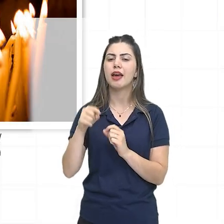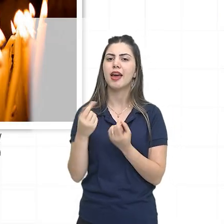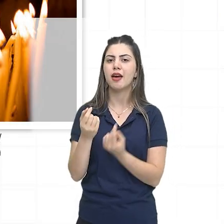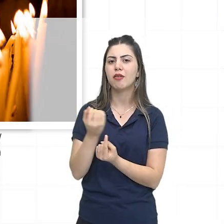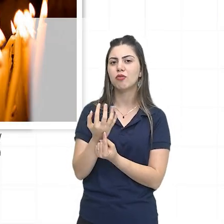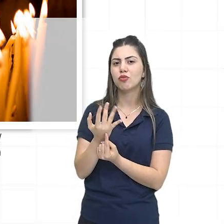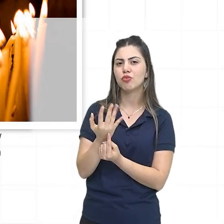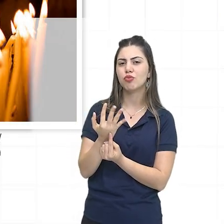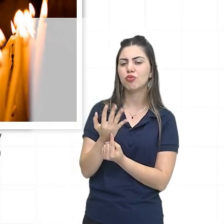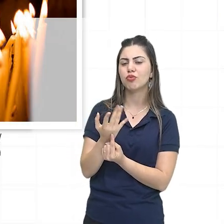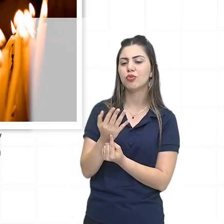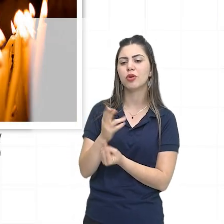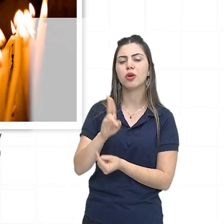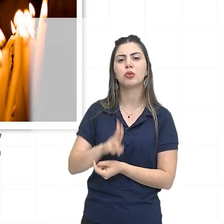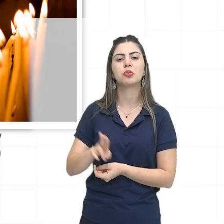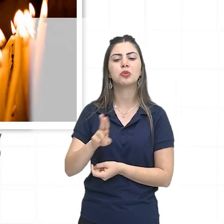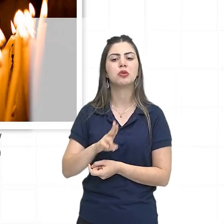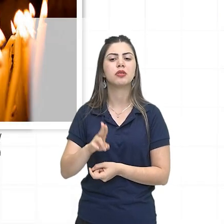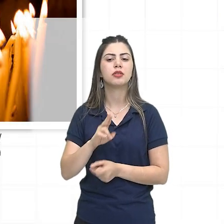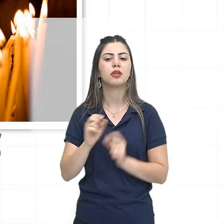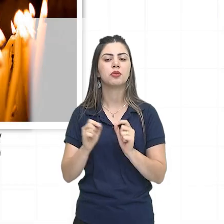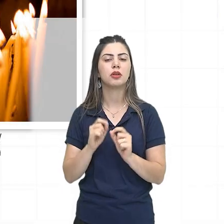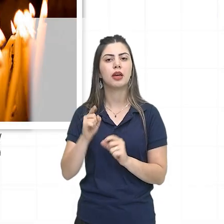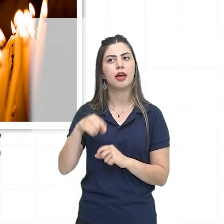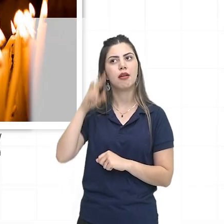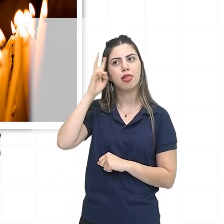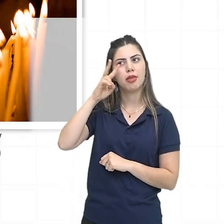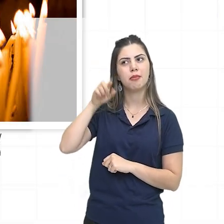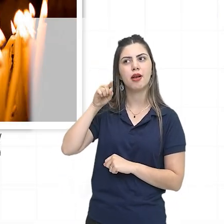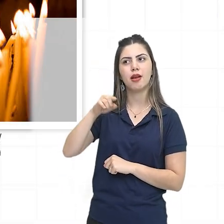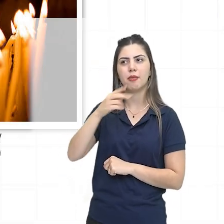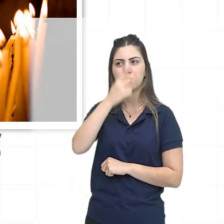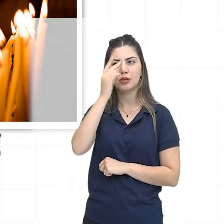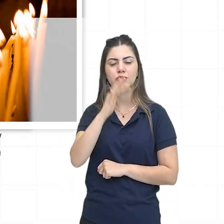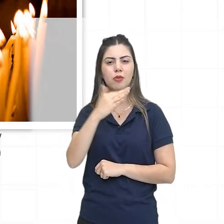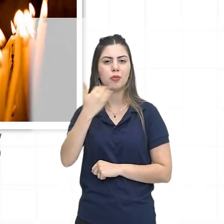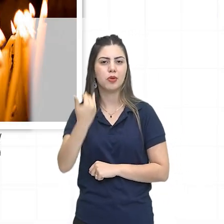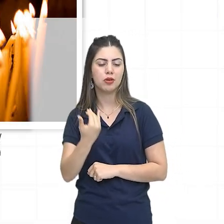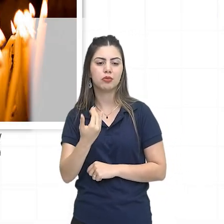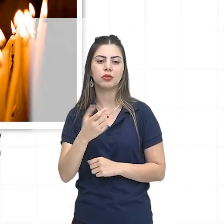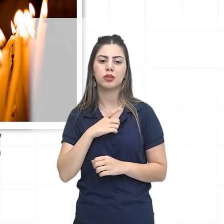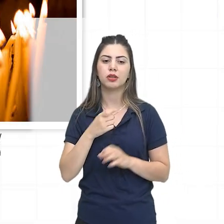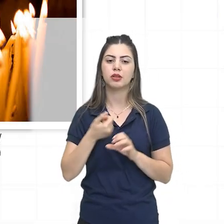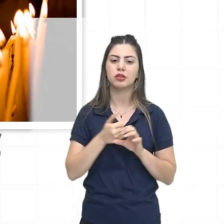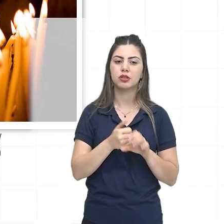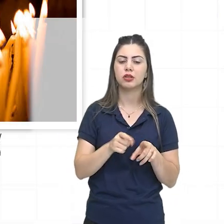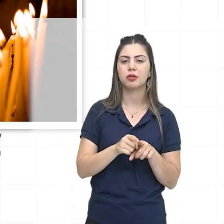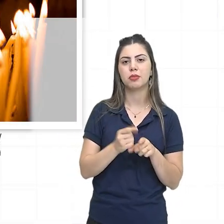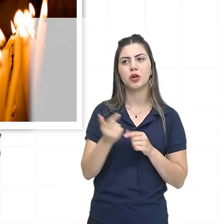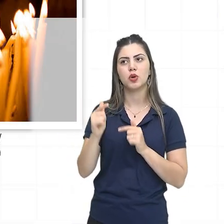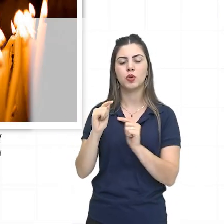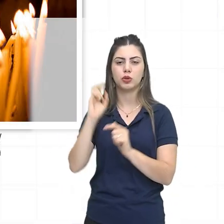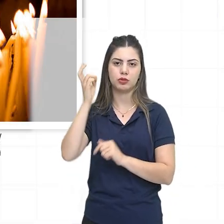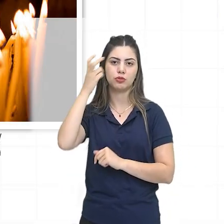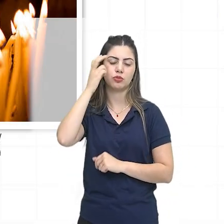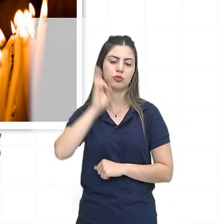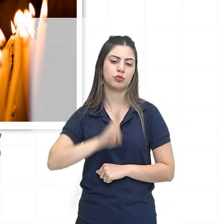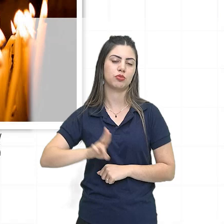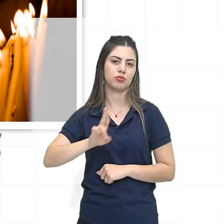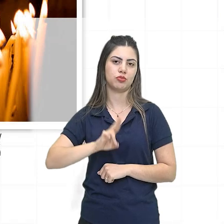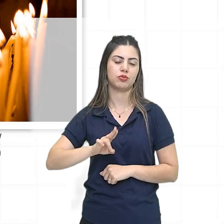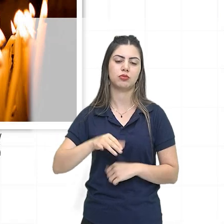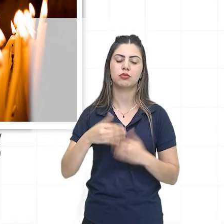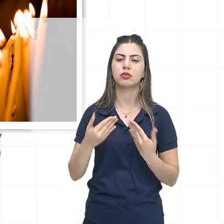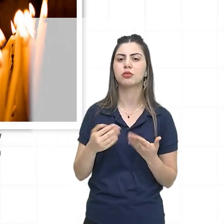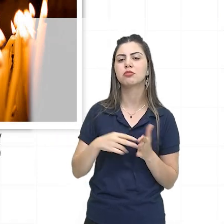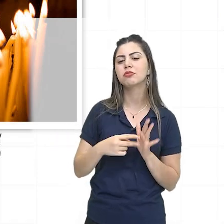acesa, que é comumente usado em ofícios memoriais de mortos, tanto no cristianismo quanto em outras culturas. Isso